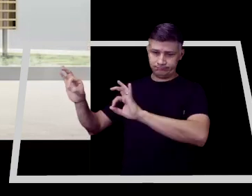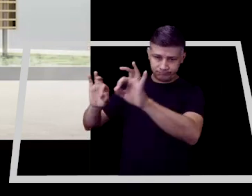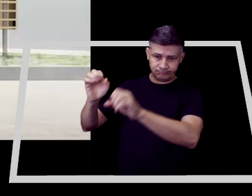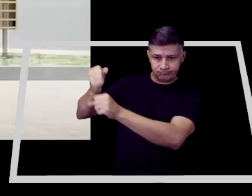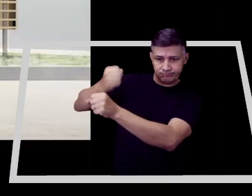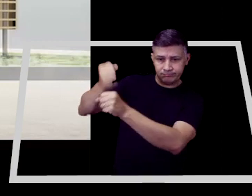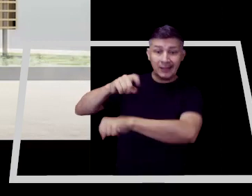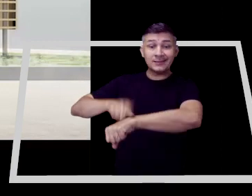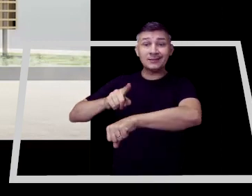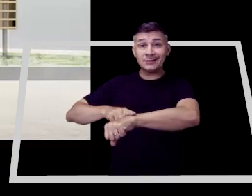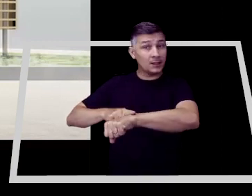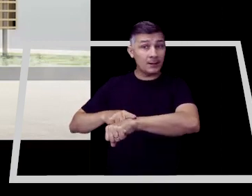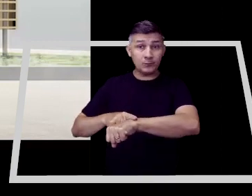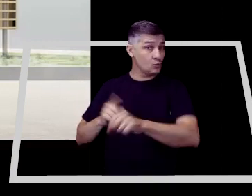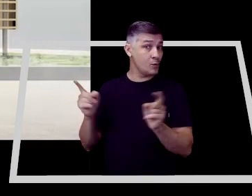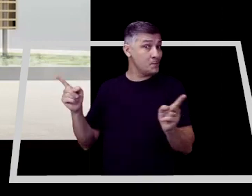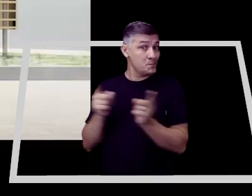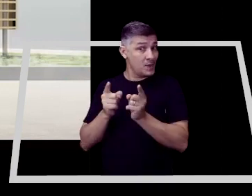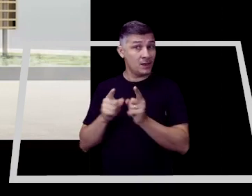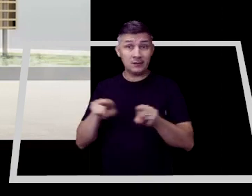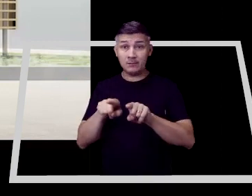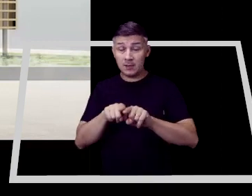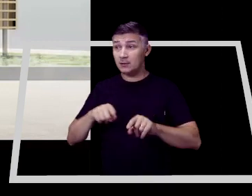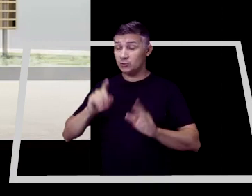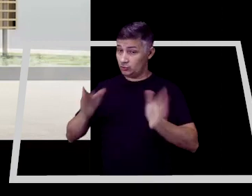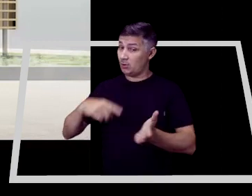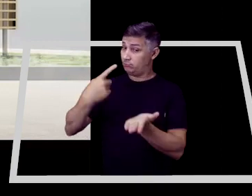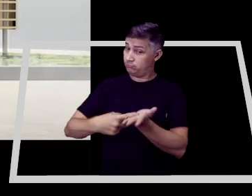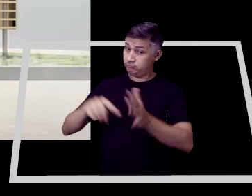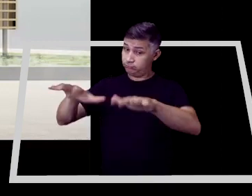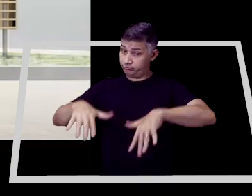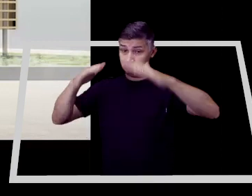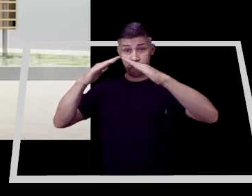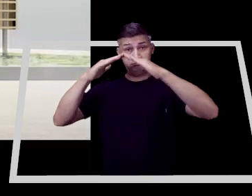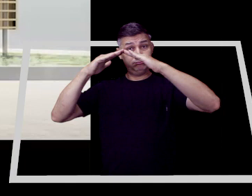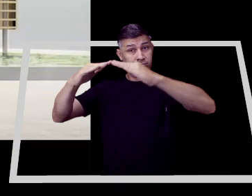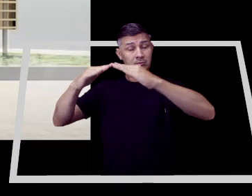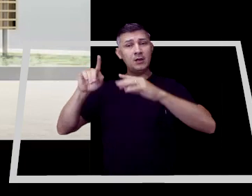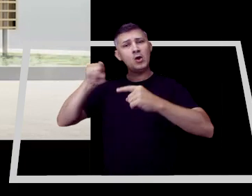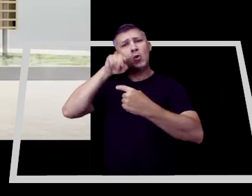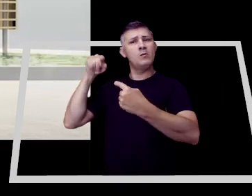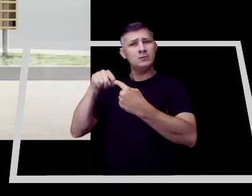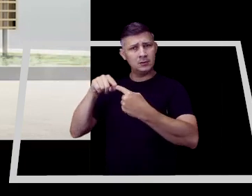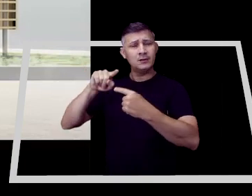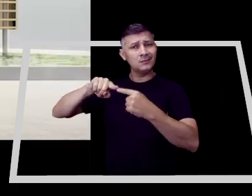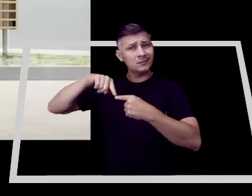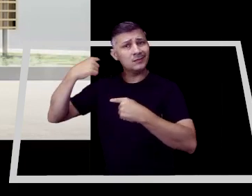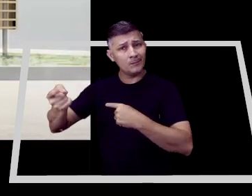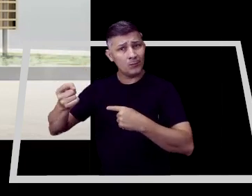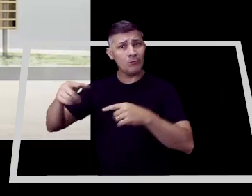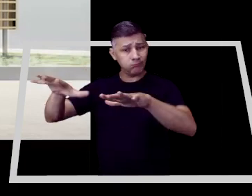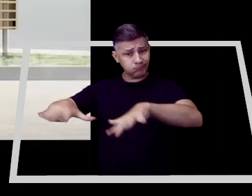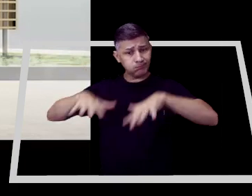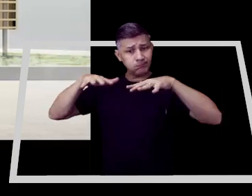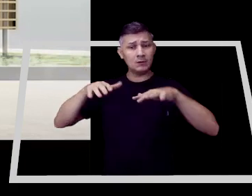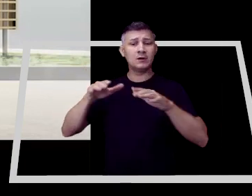da montagem, o tempo de montagem restrito e pré-estabelecido para os pavilhões, era uma destinação posterior